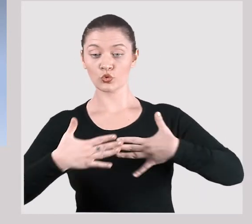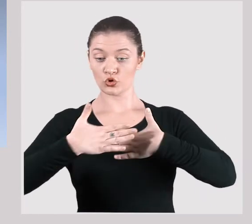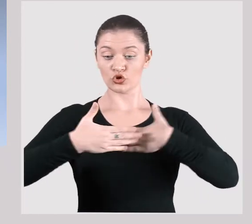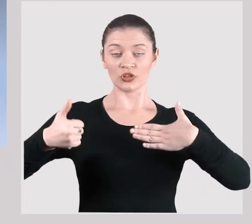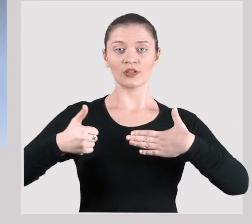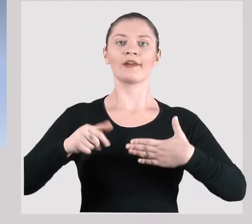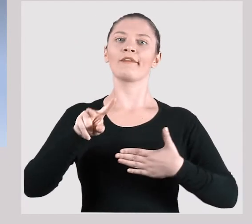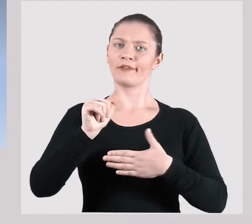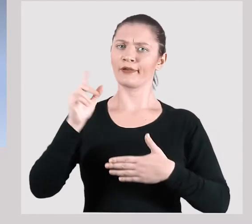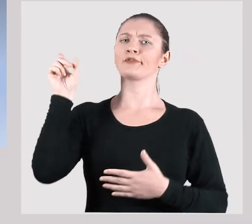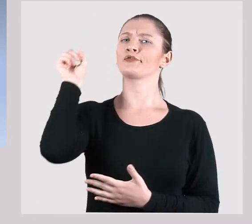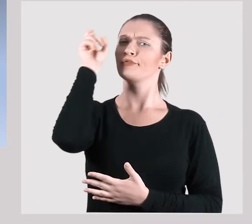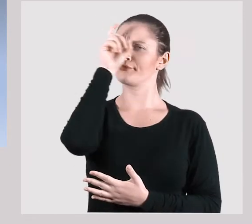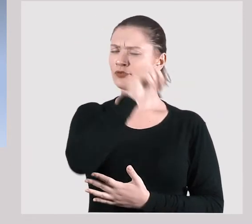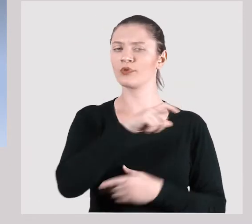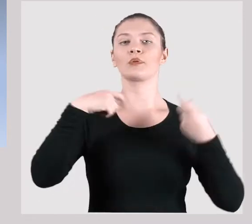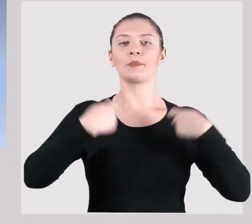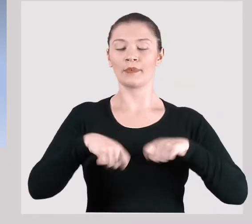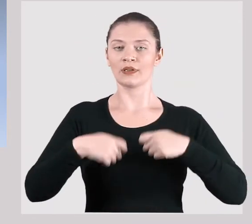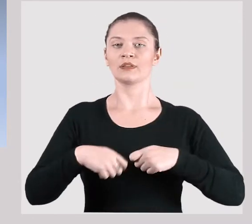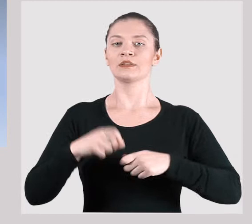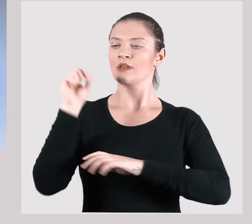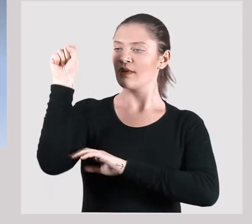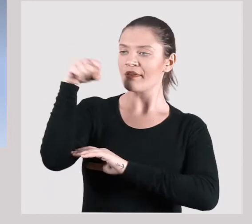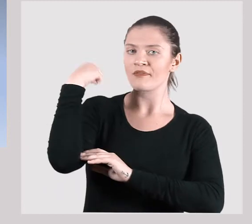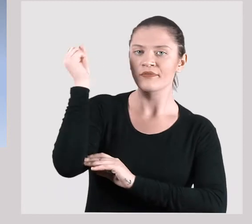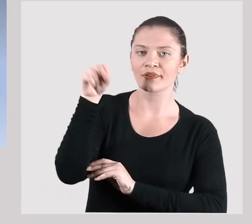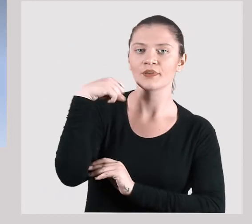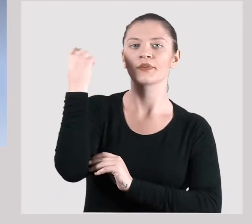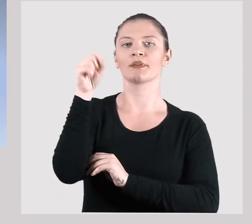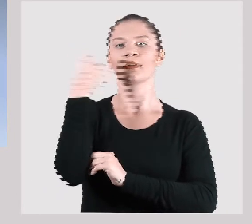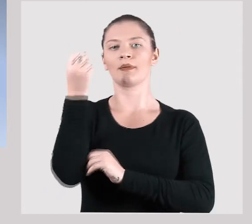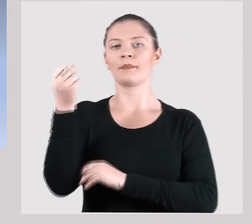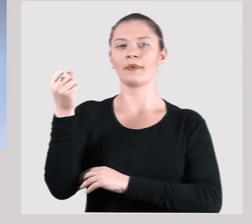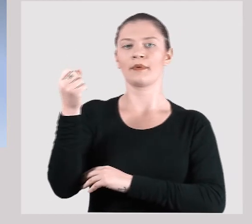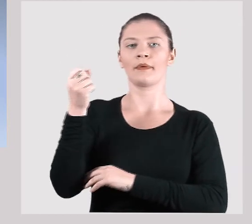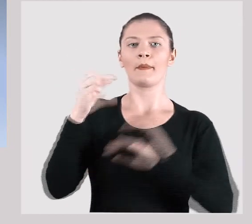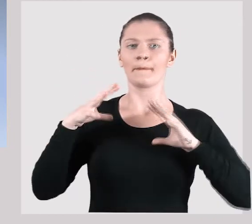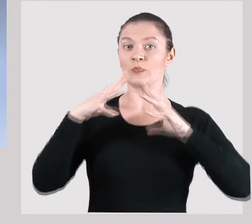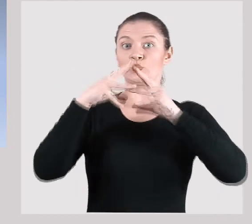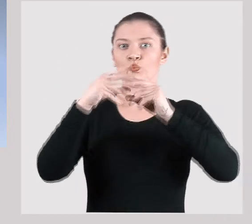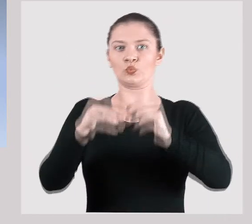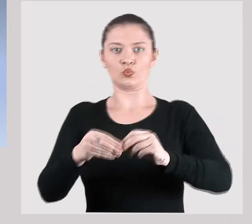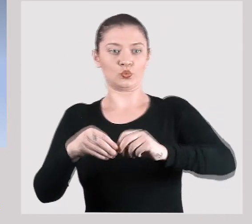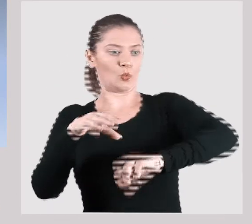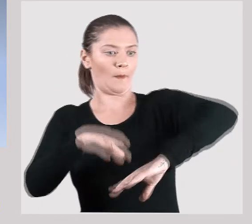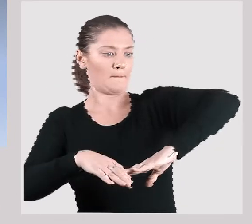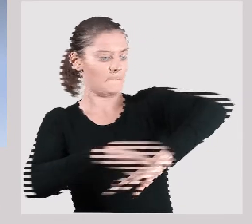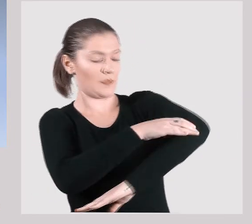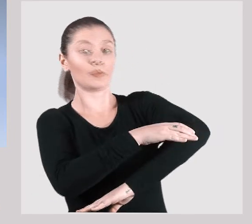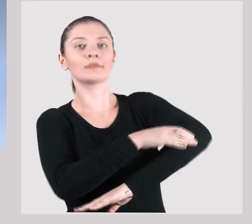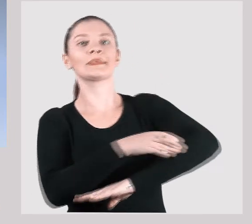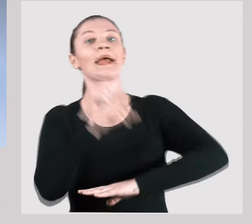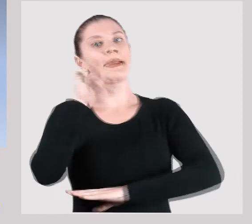dificuldades disfuncionais. Então, essas pessoas têm que fazer fisioterapia para o antebraço, para o dorso, para a perna. E é uma cirurgia experimental,